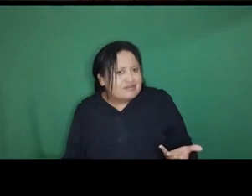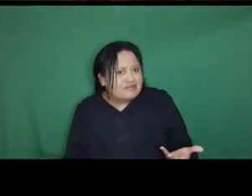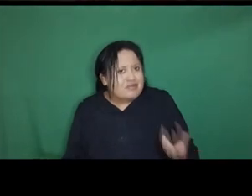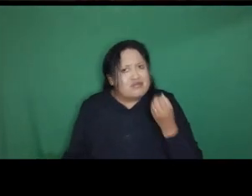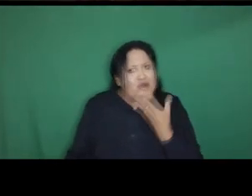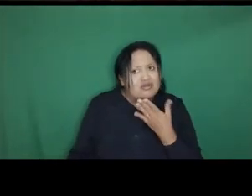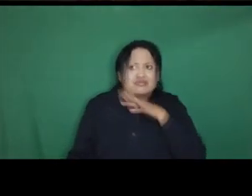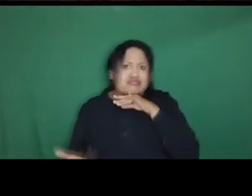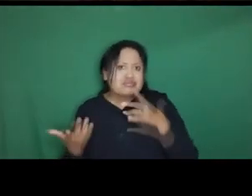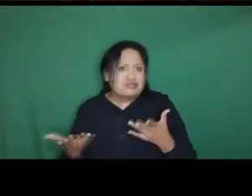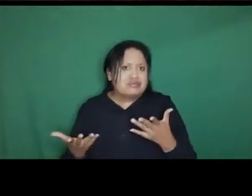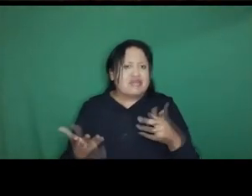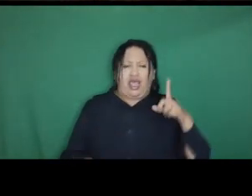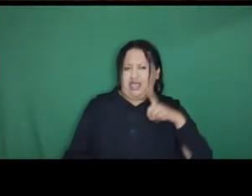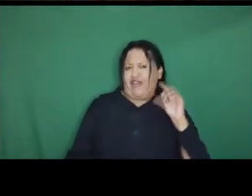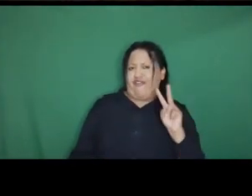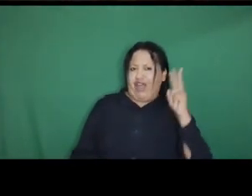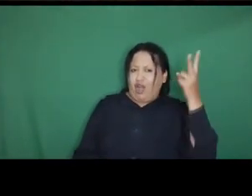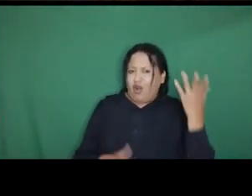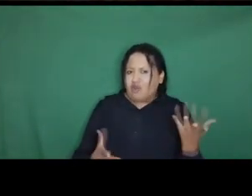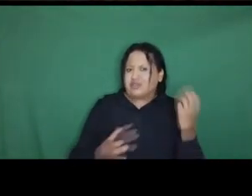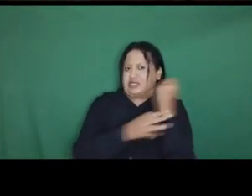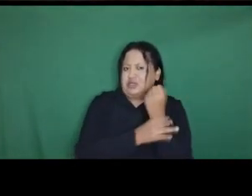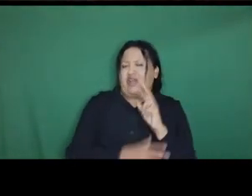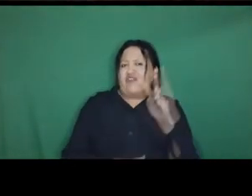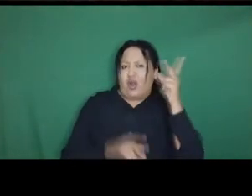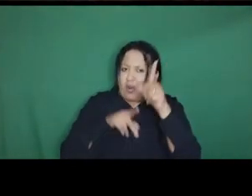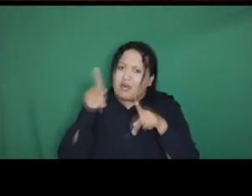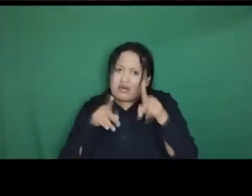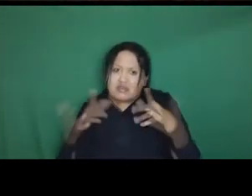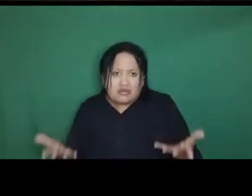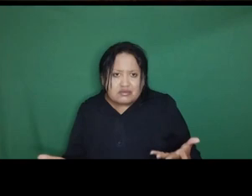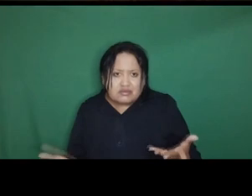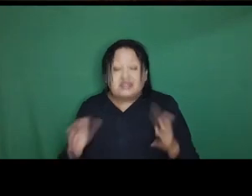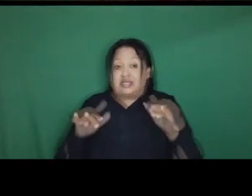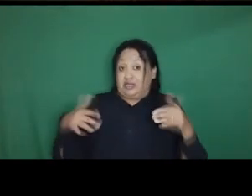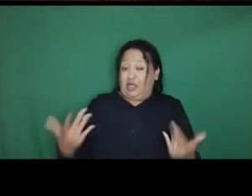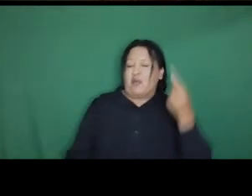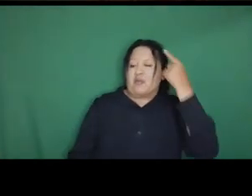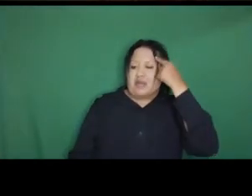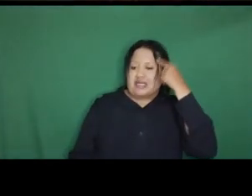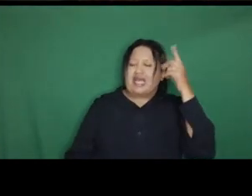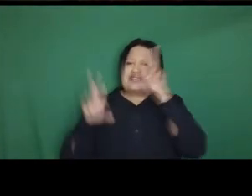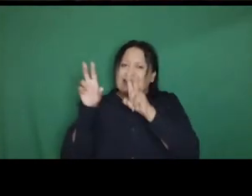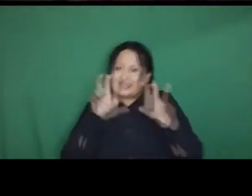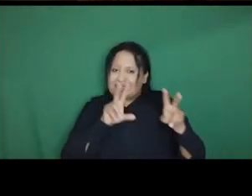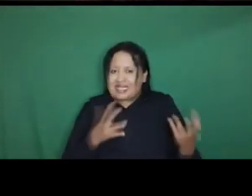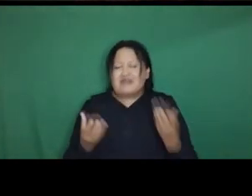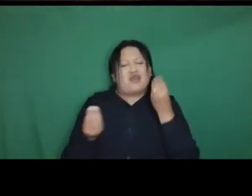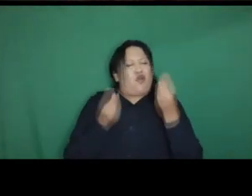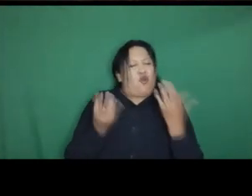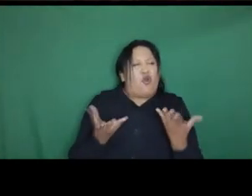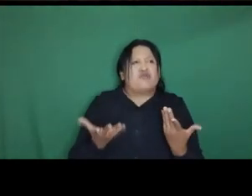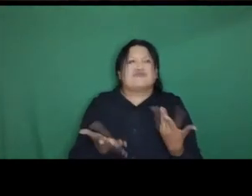né traz realmente valor agrega valor da população né então pensar